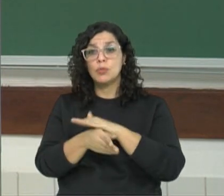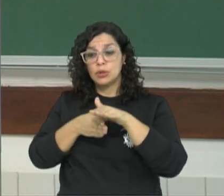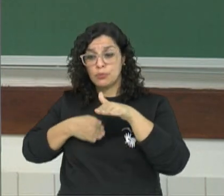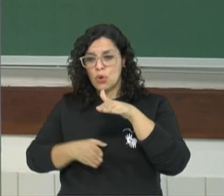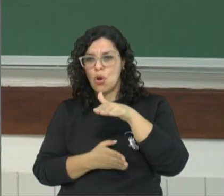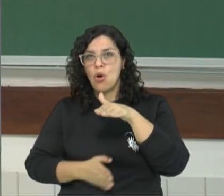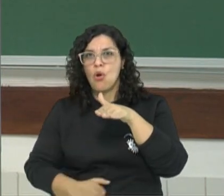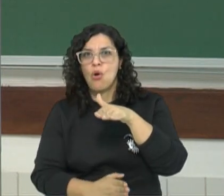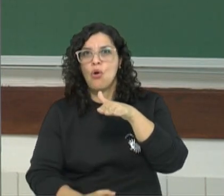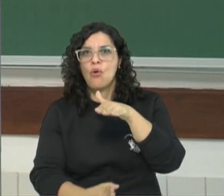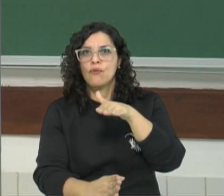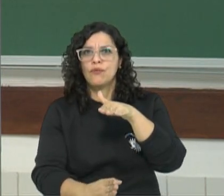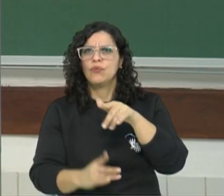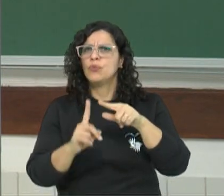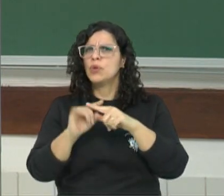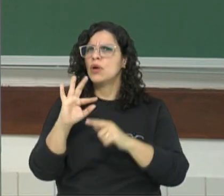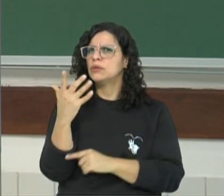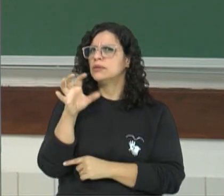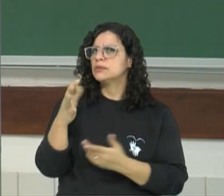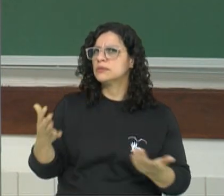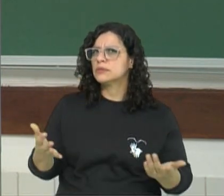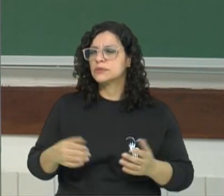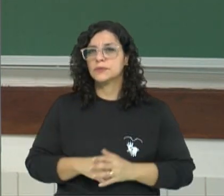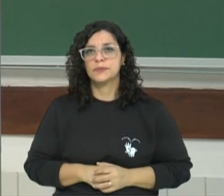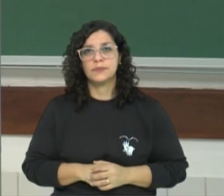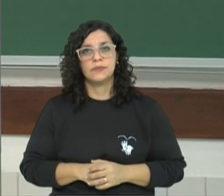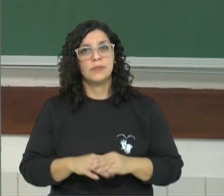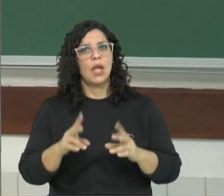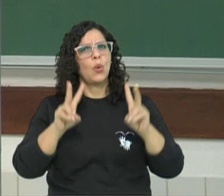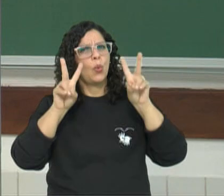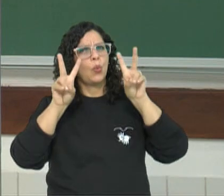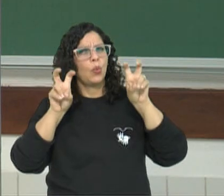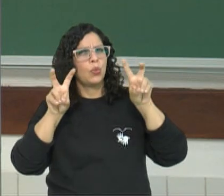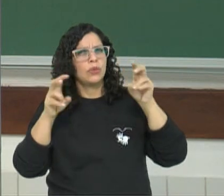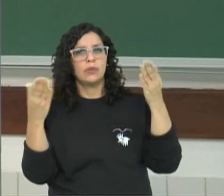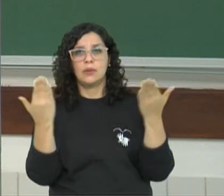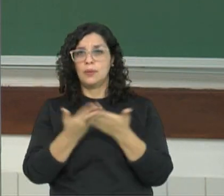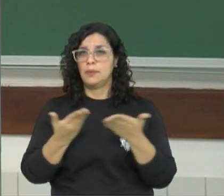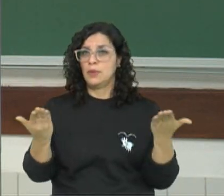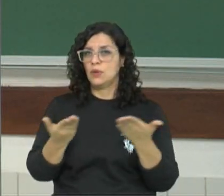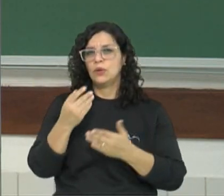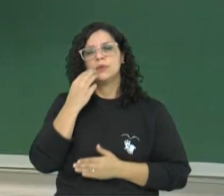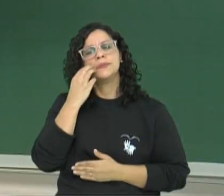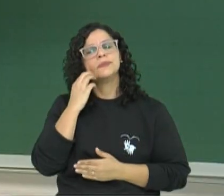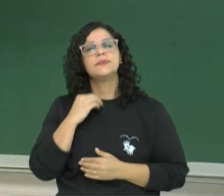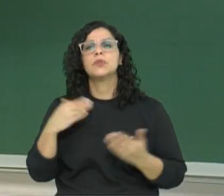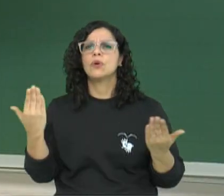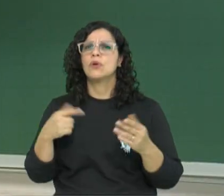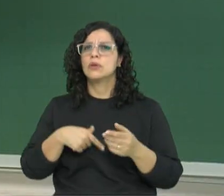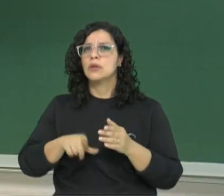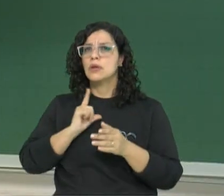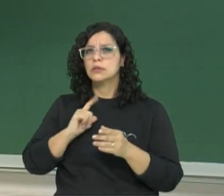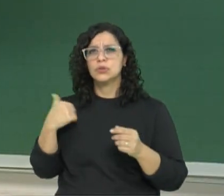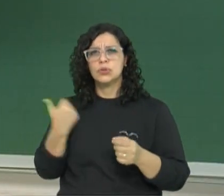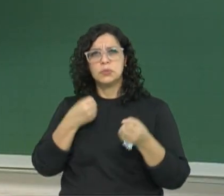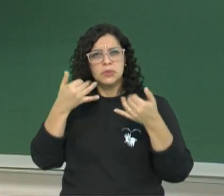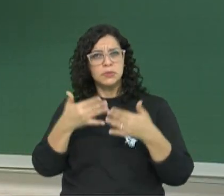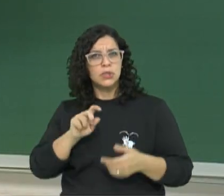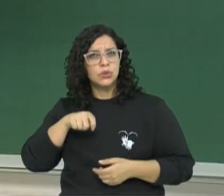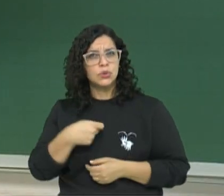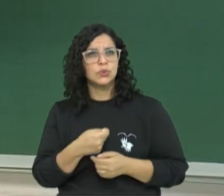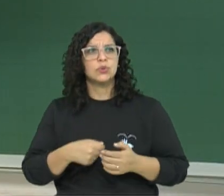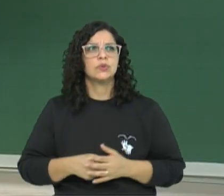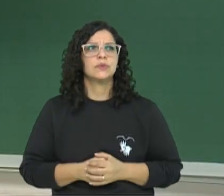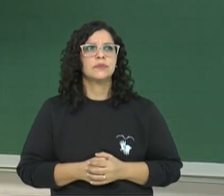gigantesca. Por que isso acontece? Esse é o tema da nossa aula de hoje. Antes de mais nada, vamos falar um